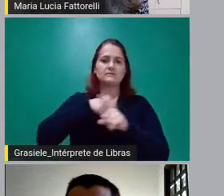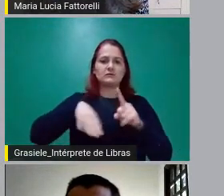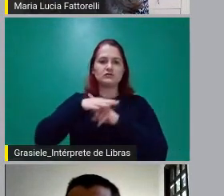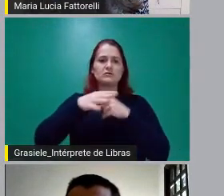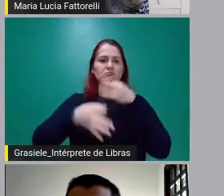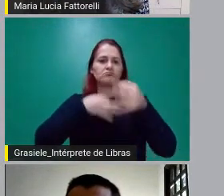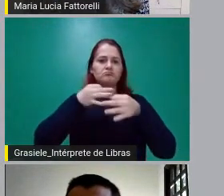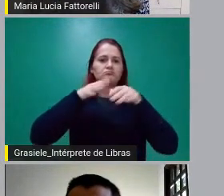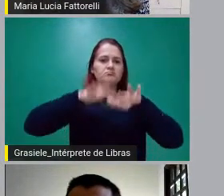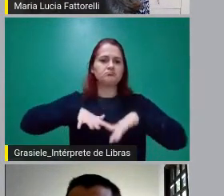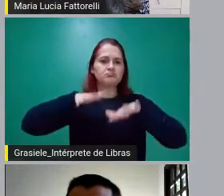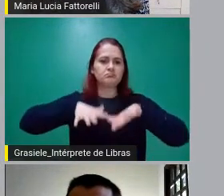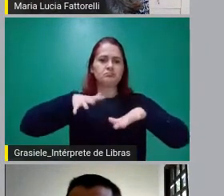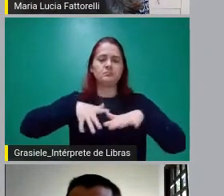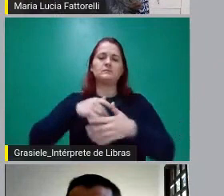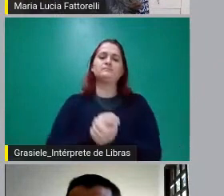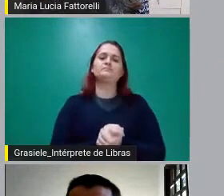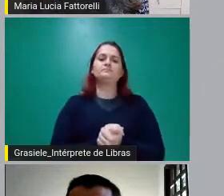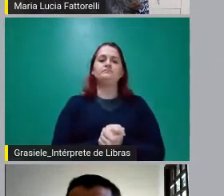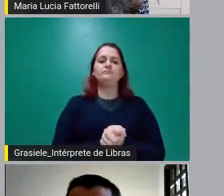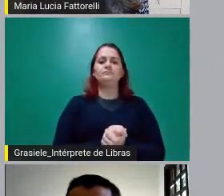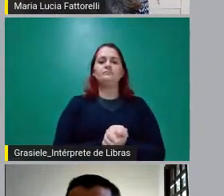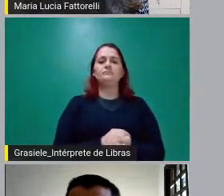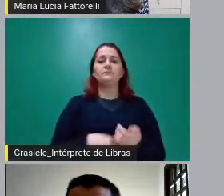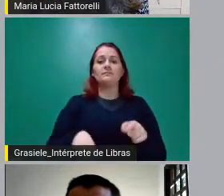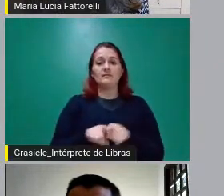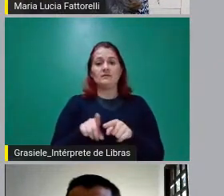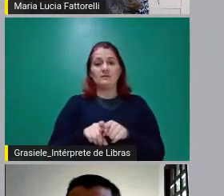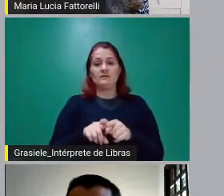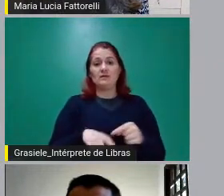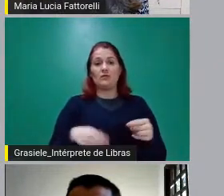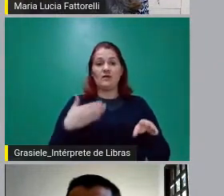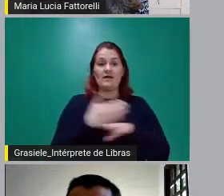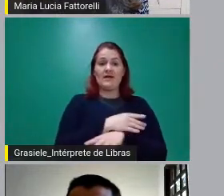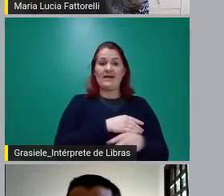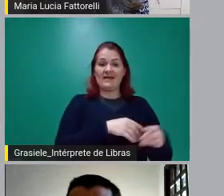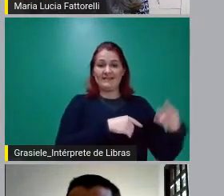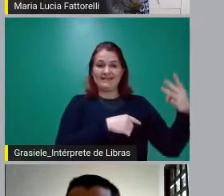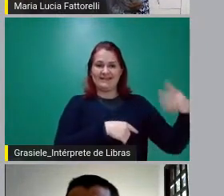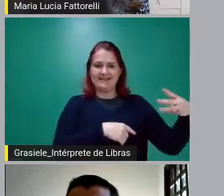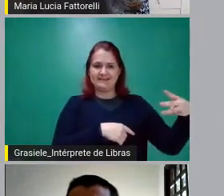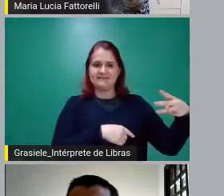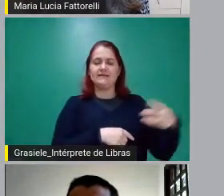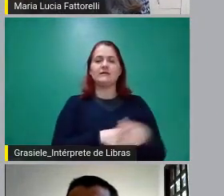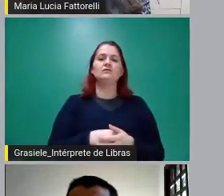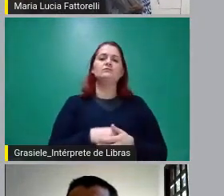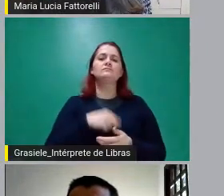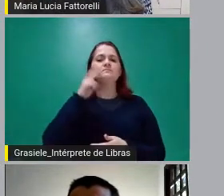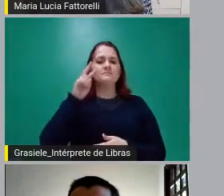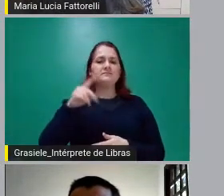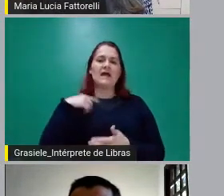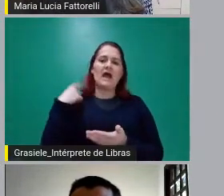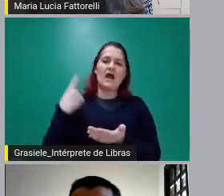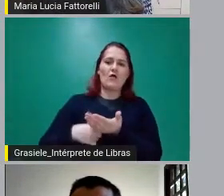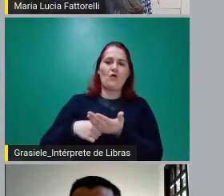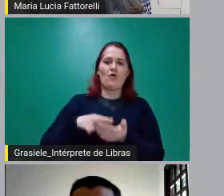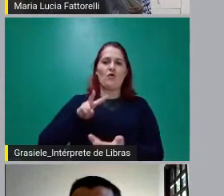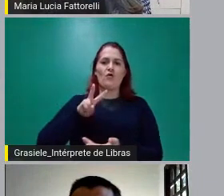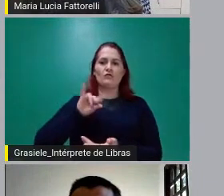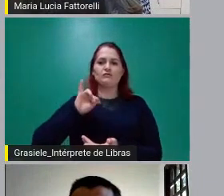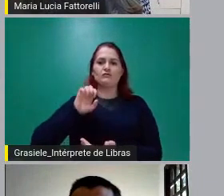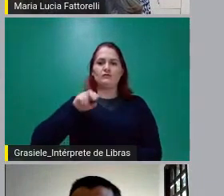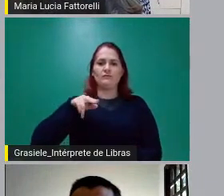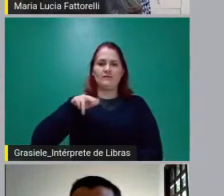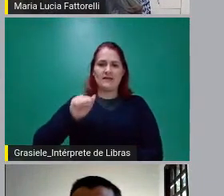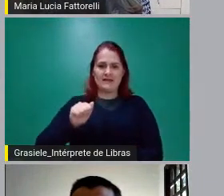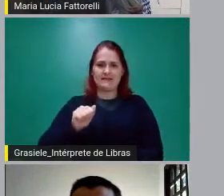princípio do direito internacional constante no artigo 62 da Convenção de Viena sobre o Direito dos Tratados, que diz que se um